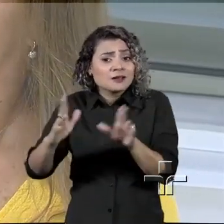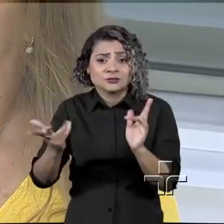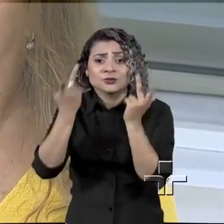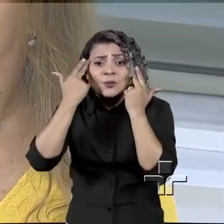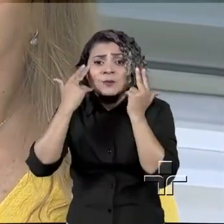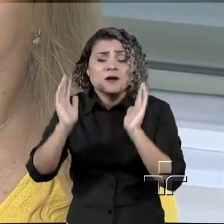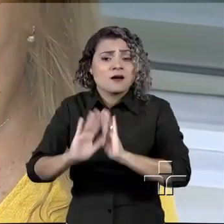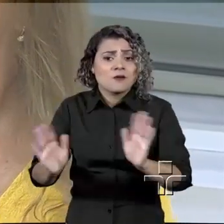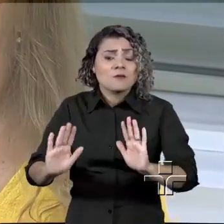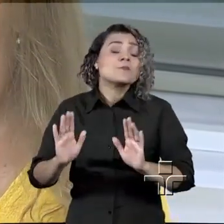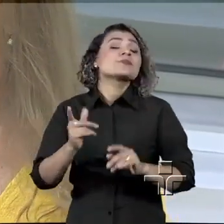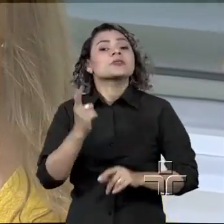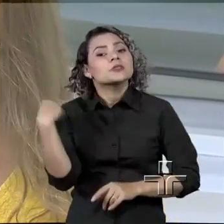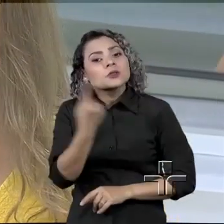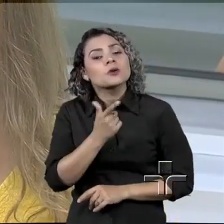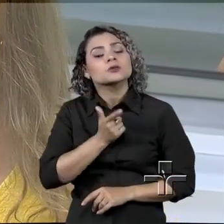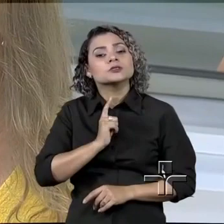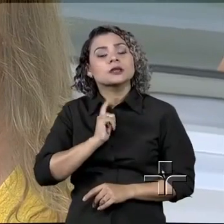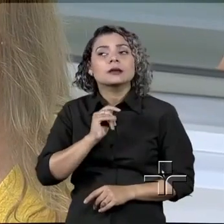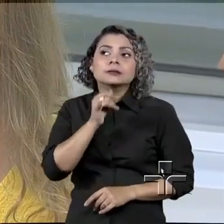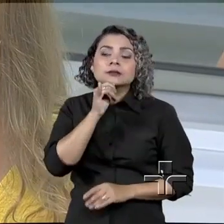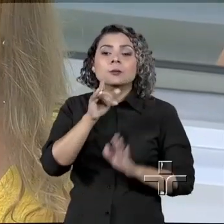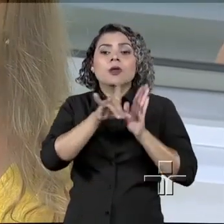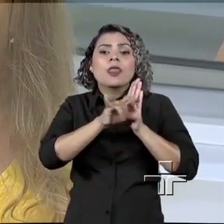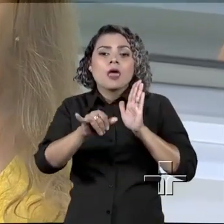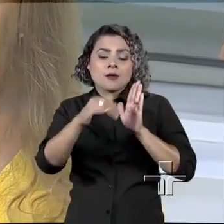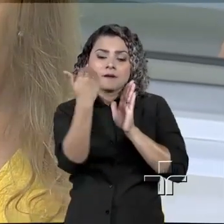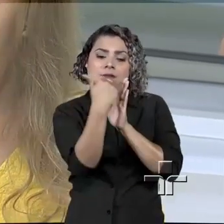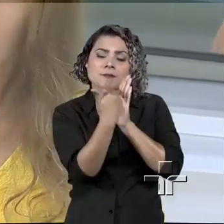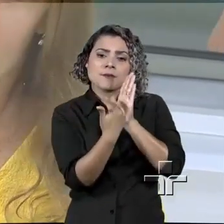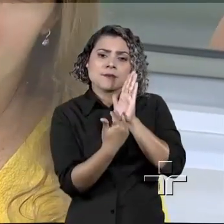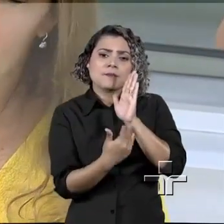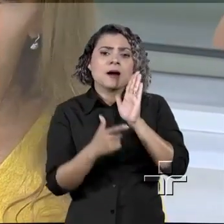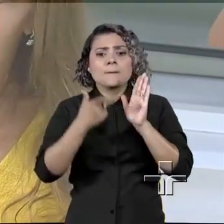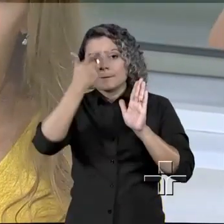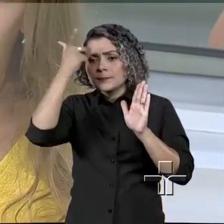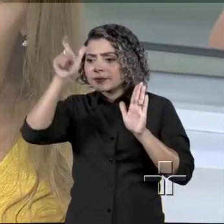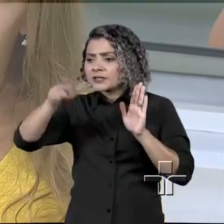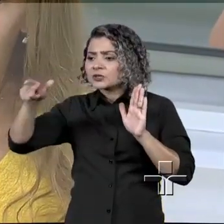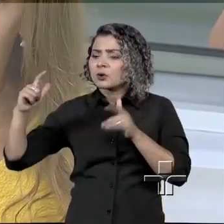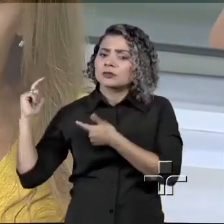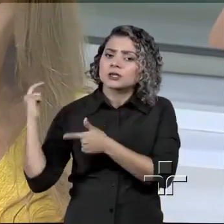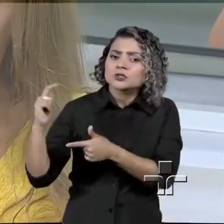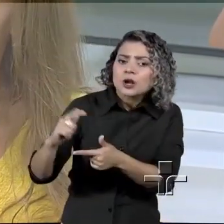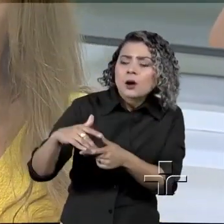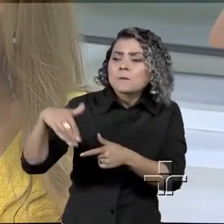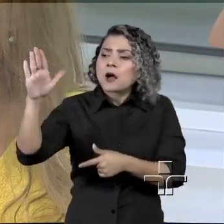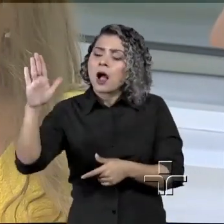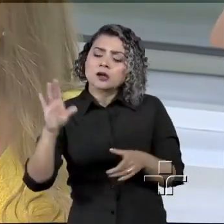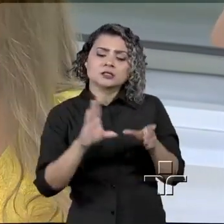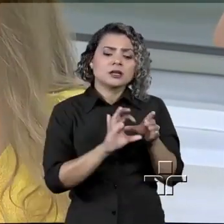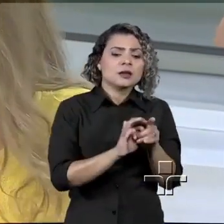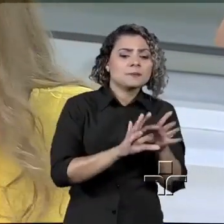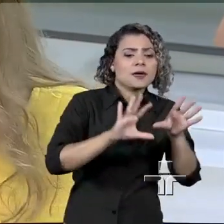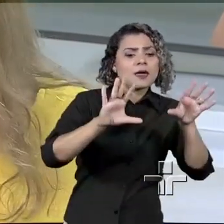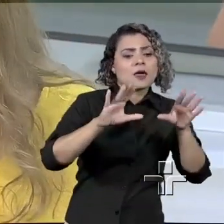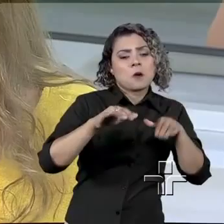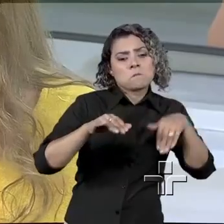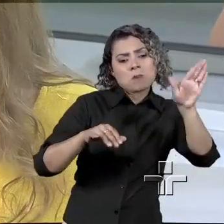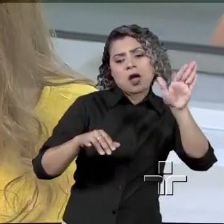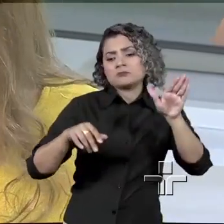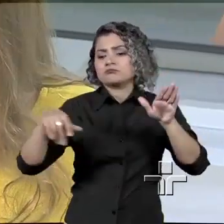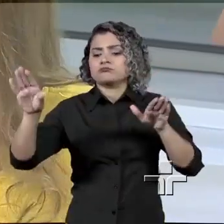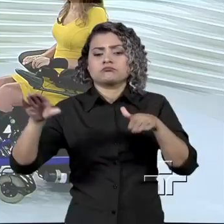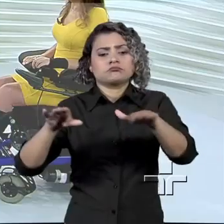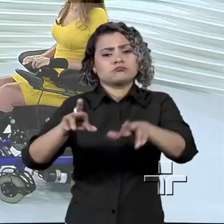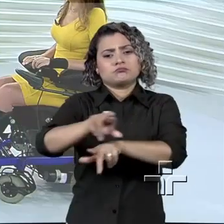tenha, dependendo da legislatura, pessoas mais conservadoras, né, parlamentares mais conservadores